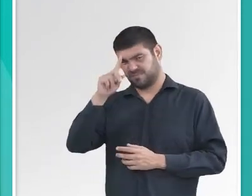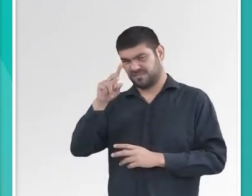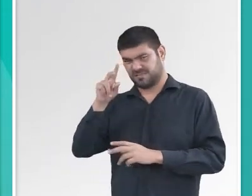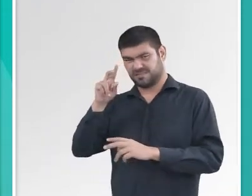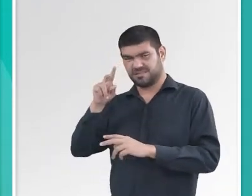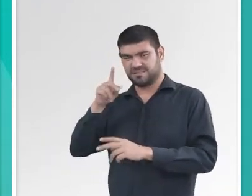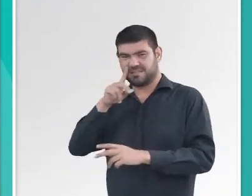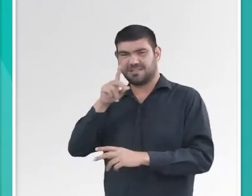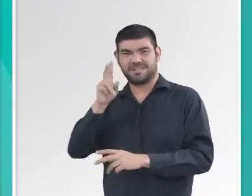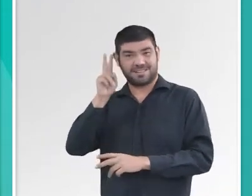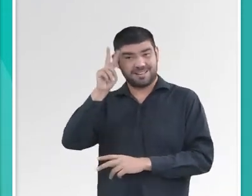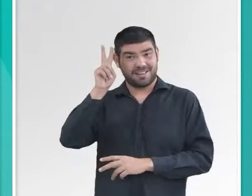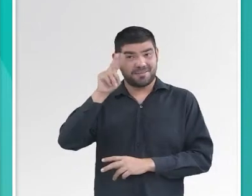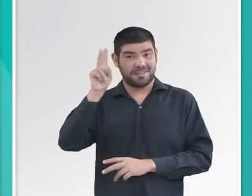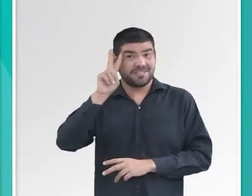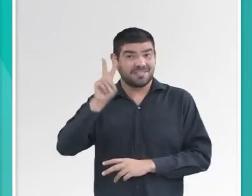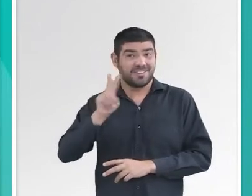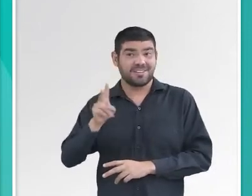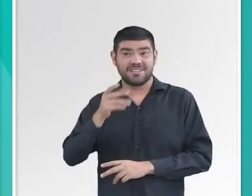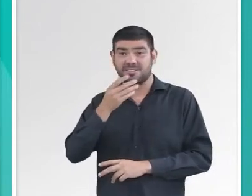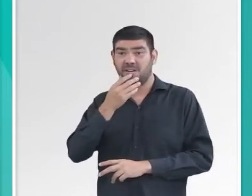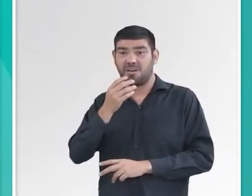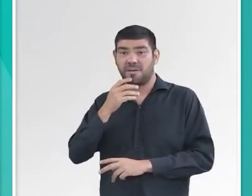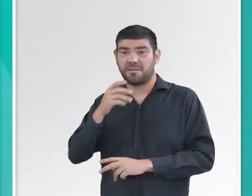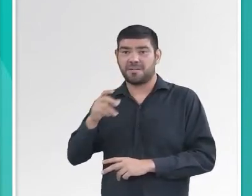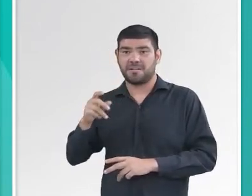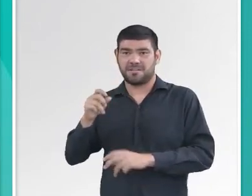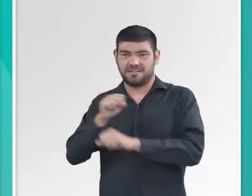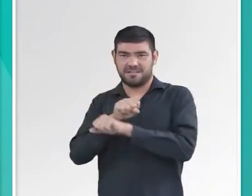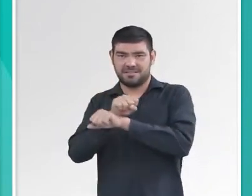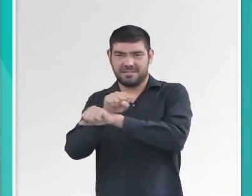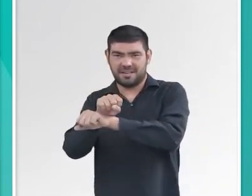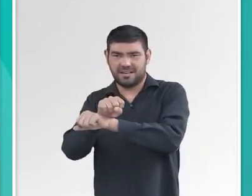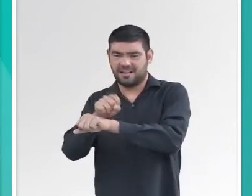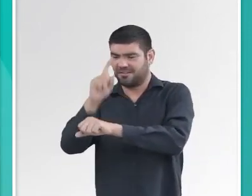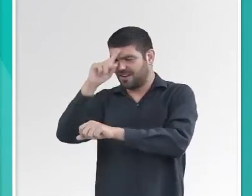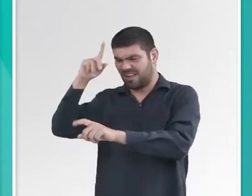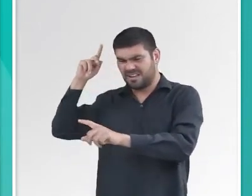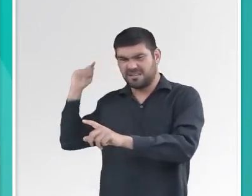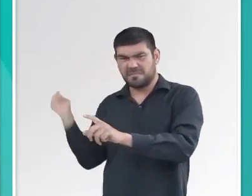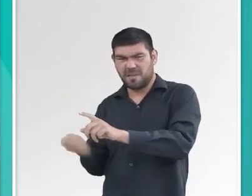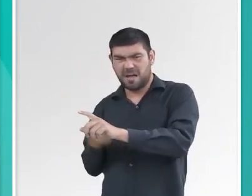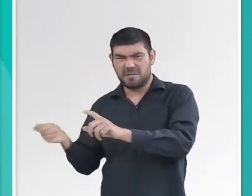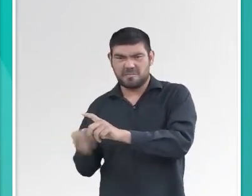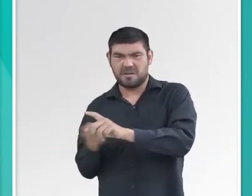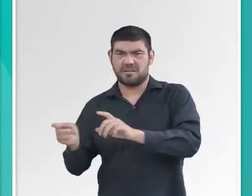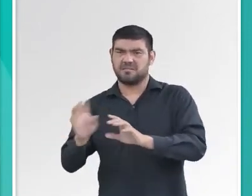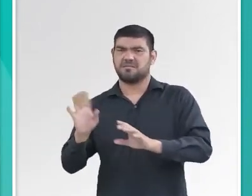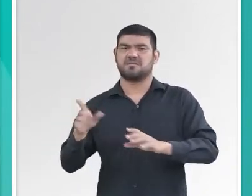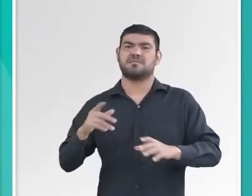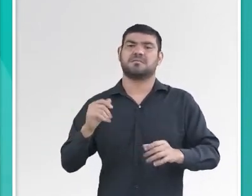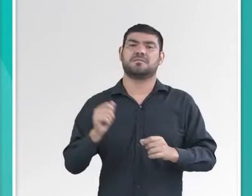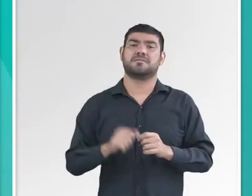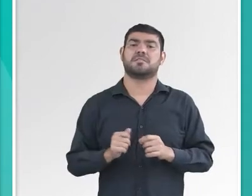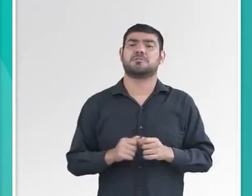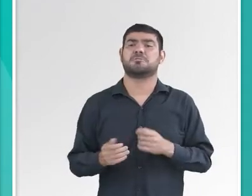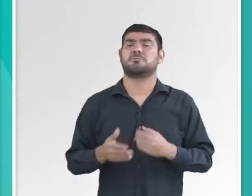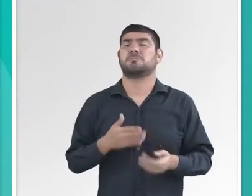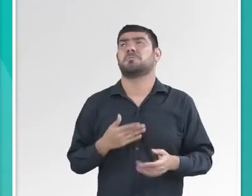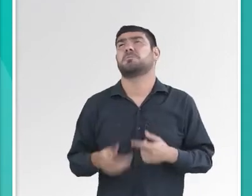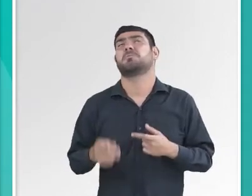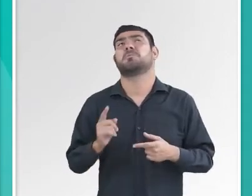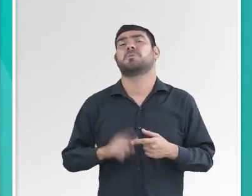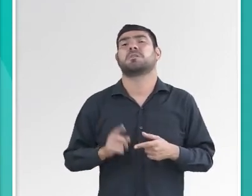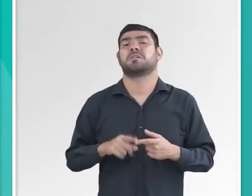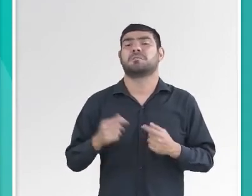Em vez de, no caso, fazer o que era certo, impedir aquele ato. mas Damião fez por quê? Porque precisava